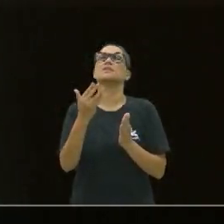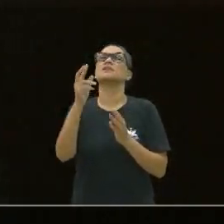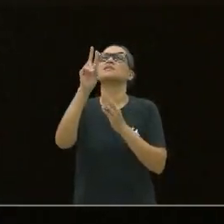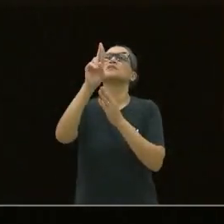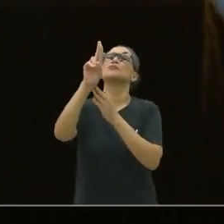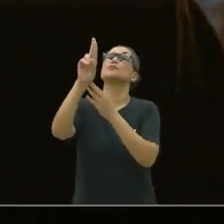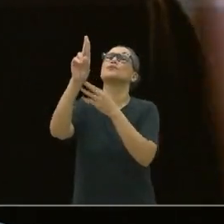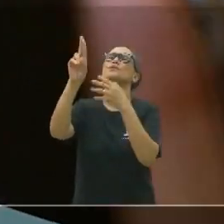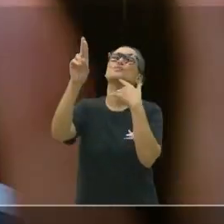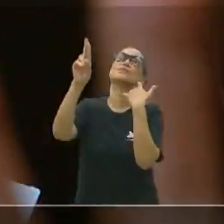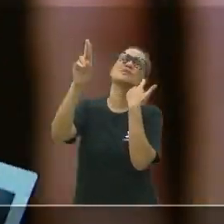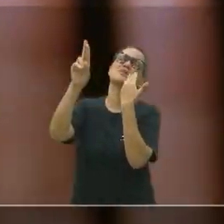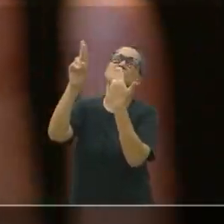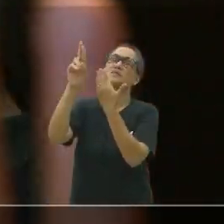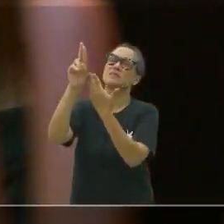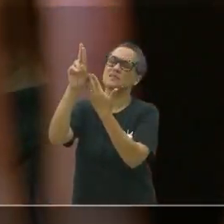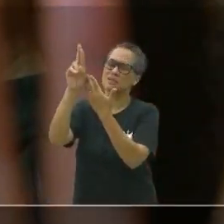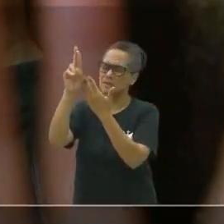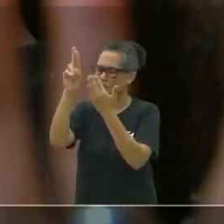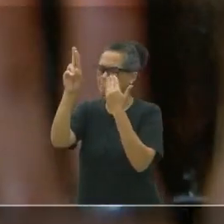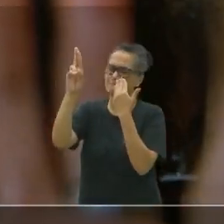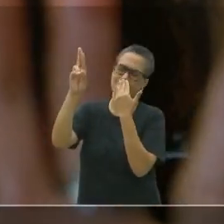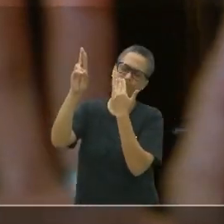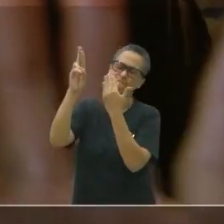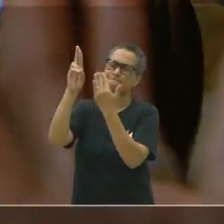de Jesus.